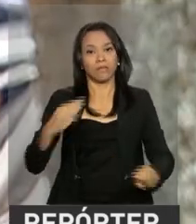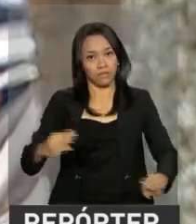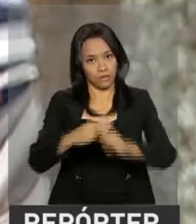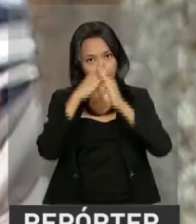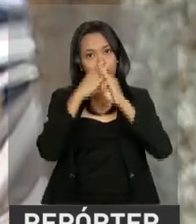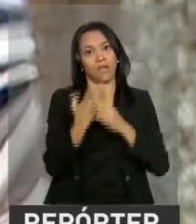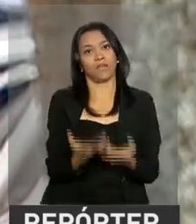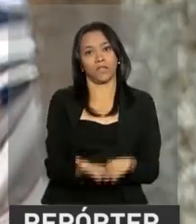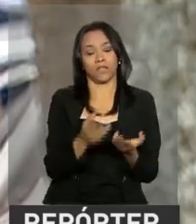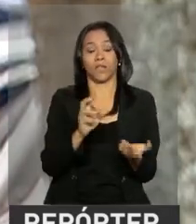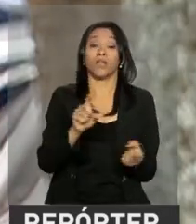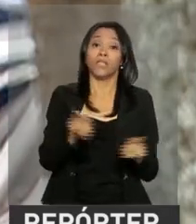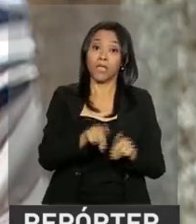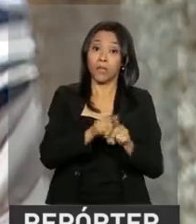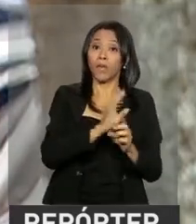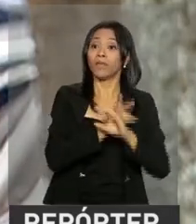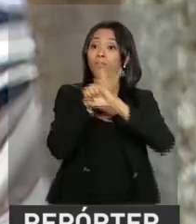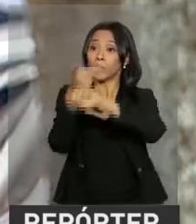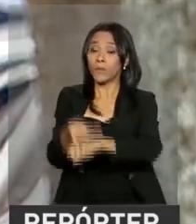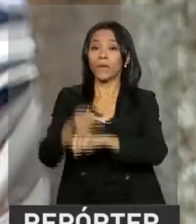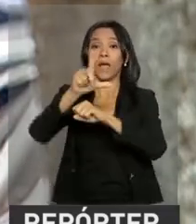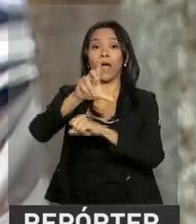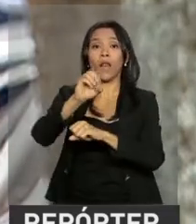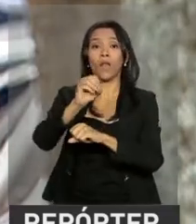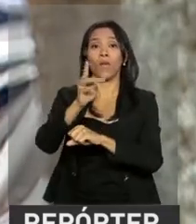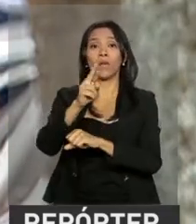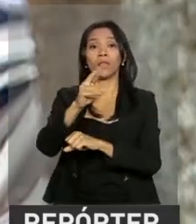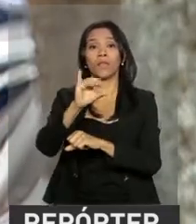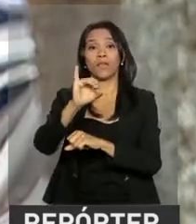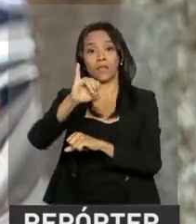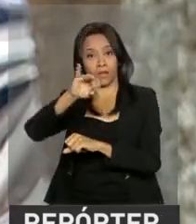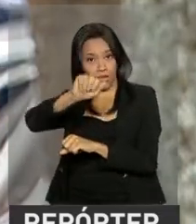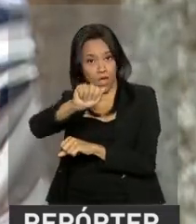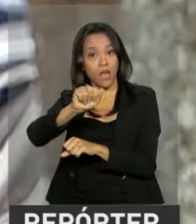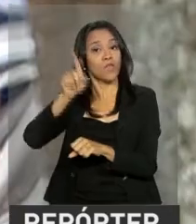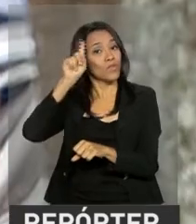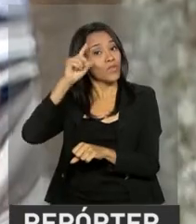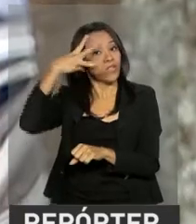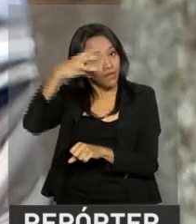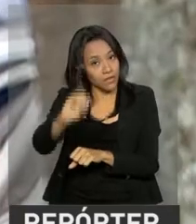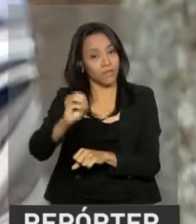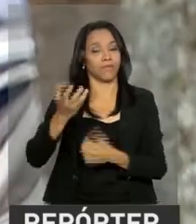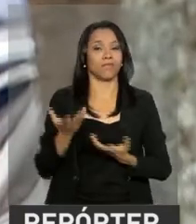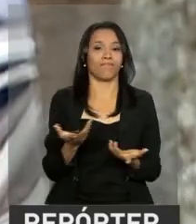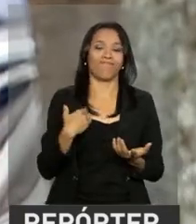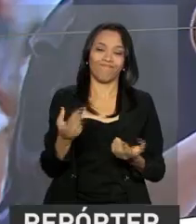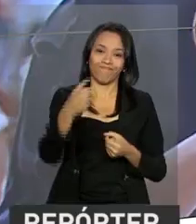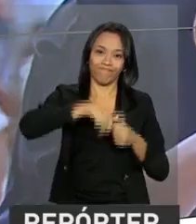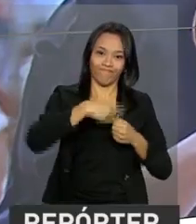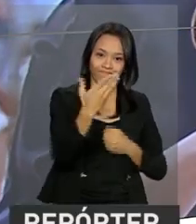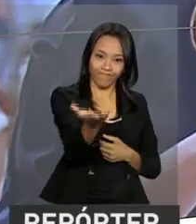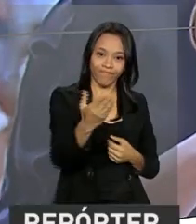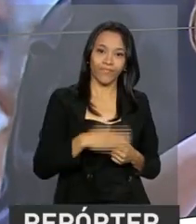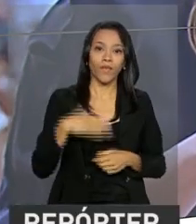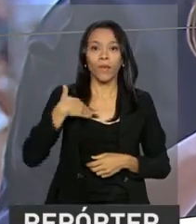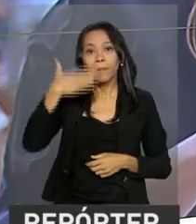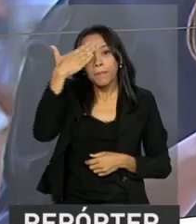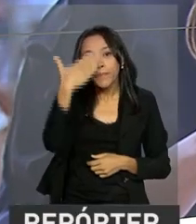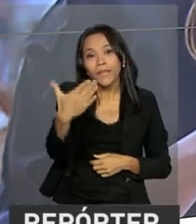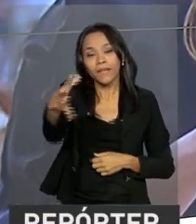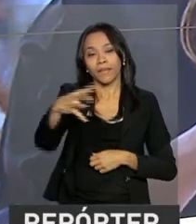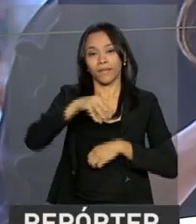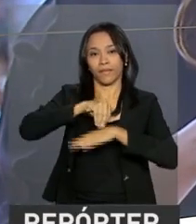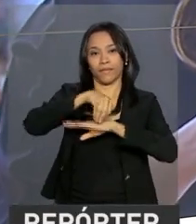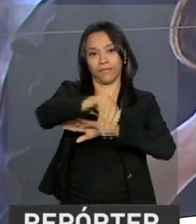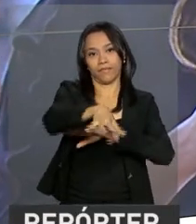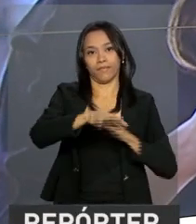e na e nas casas lotéricas também no dia 30 voltamos com você renata obrigada pelas suas informações